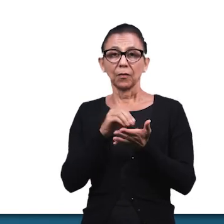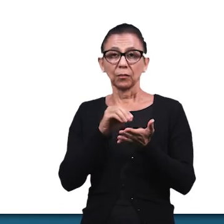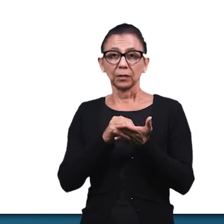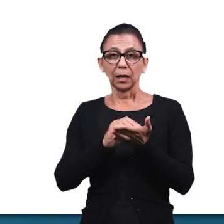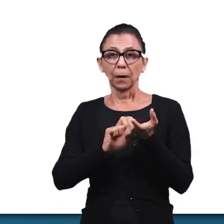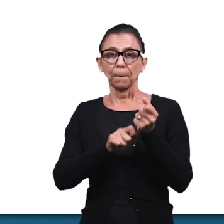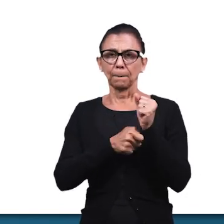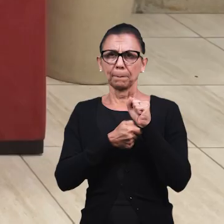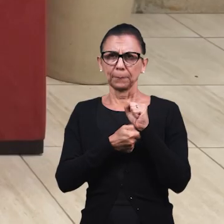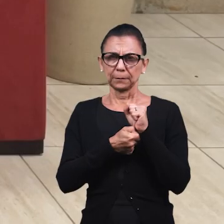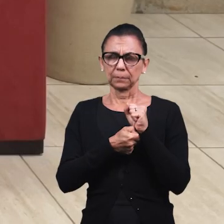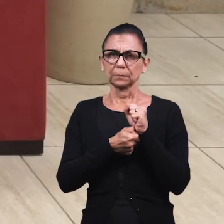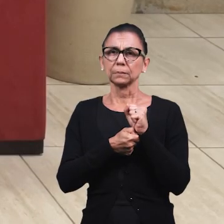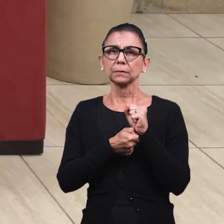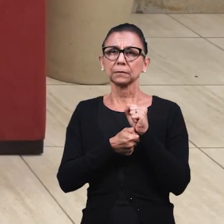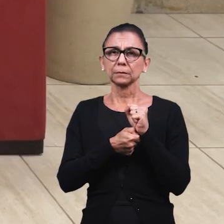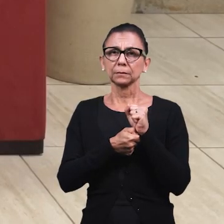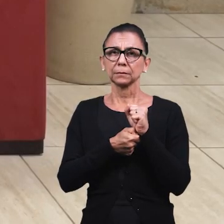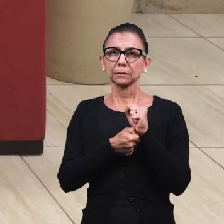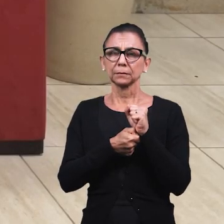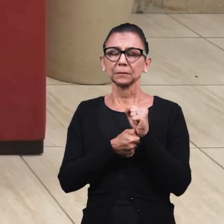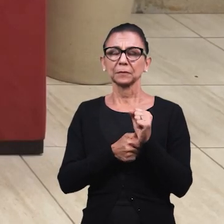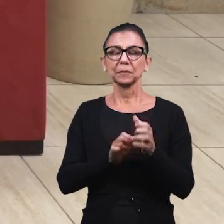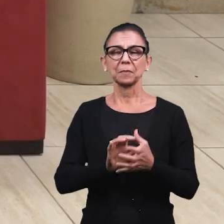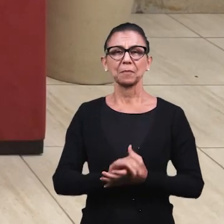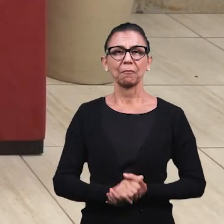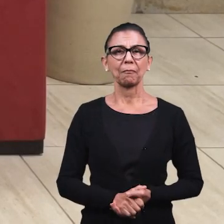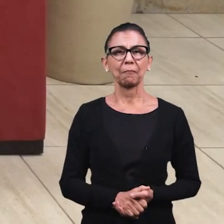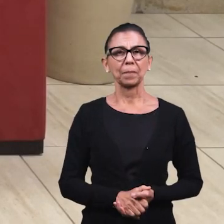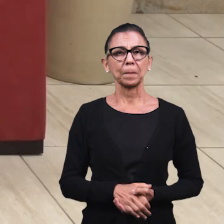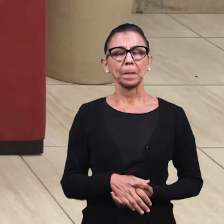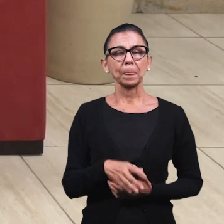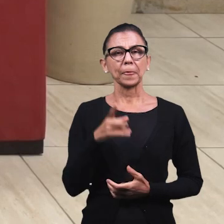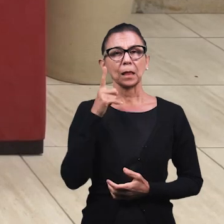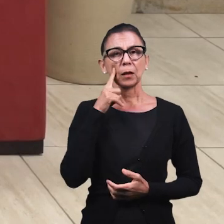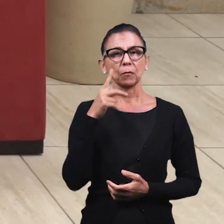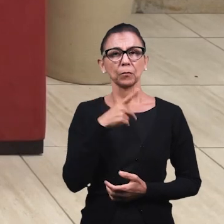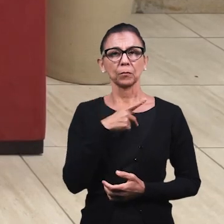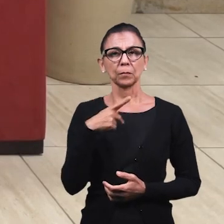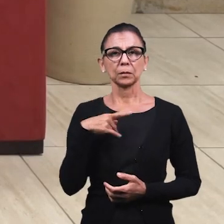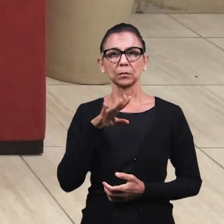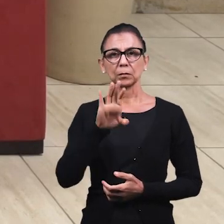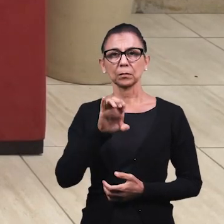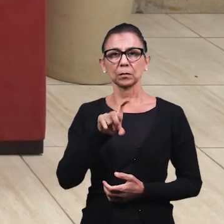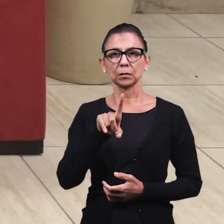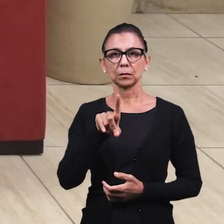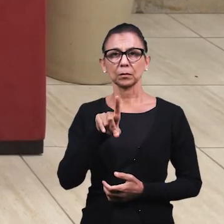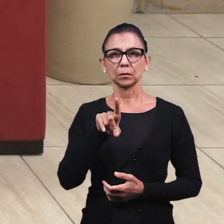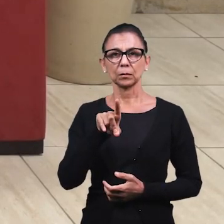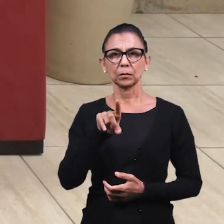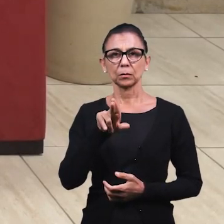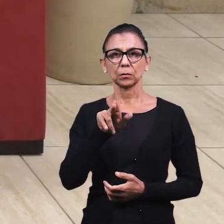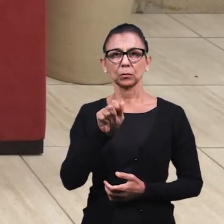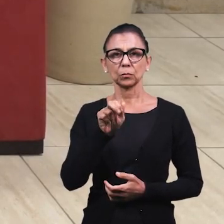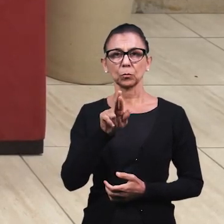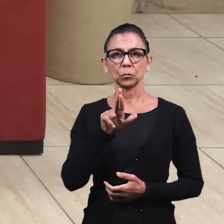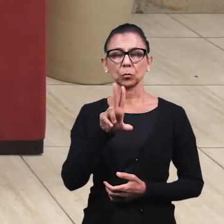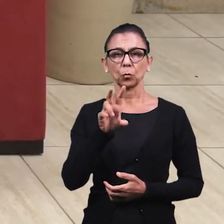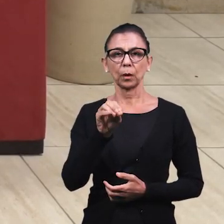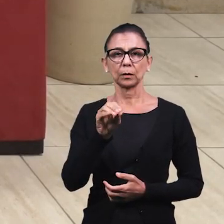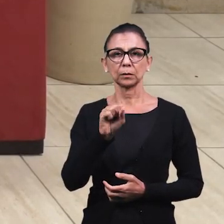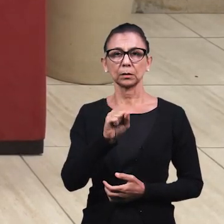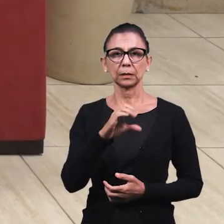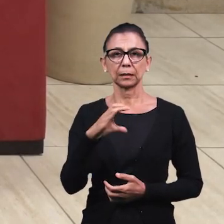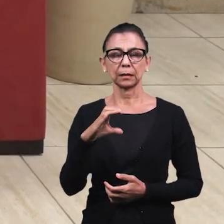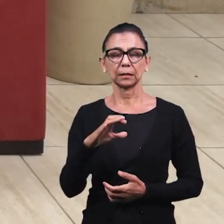Nós temos 3 respostas. Pastor Eduardo Rodrigues, que participa conosco aqui com frequência de Florianópolis, Santa